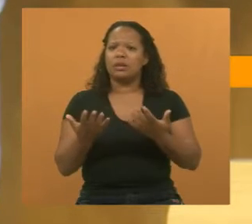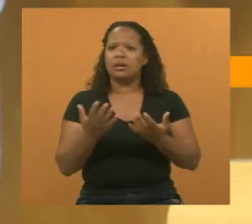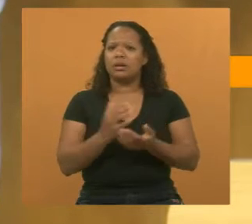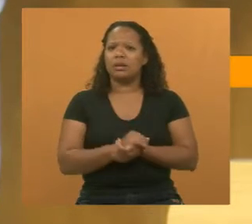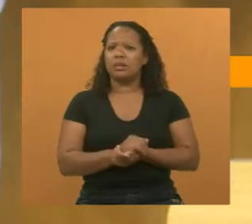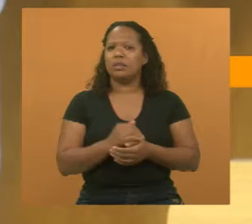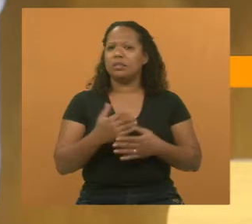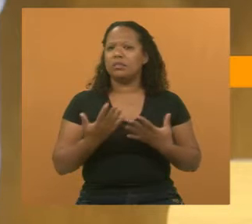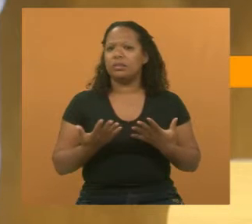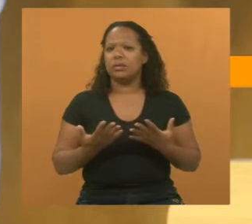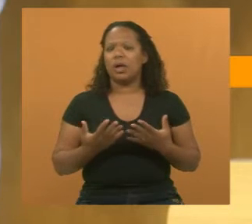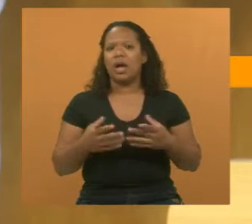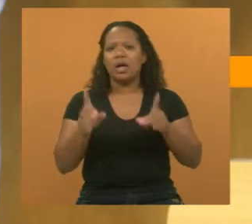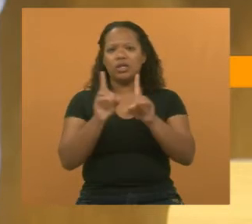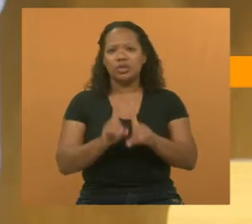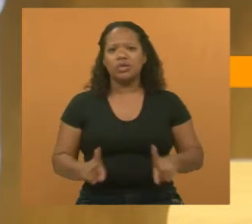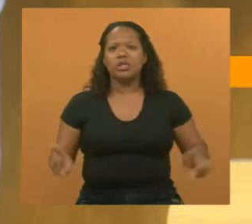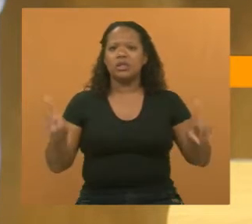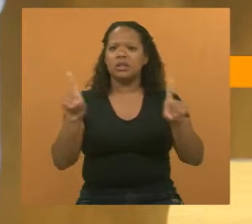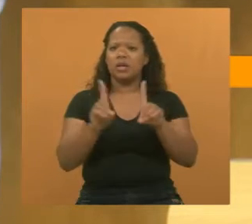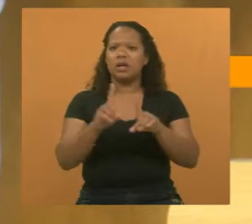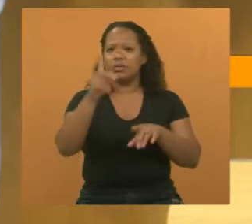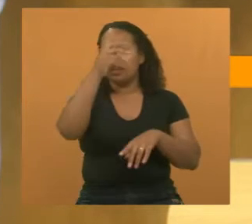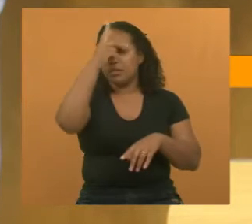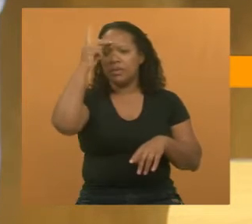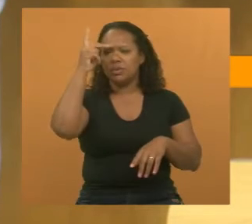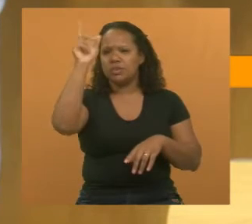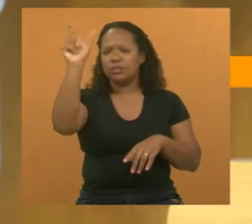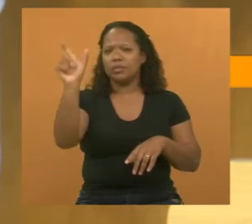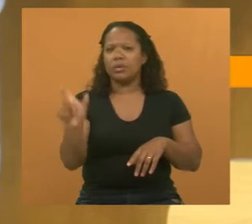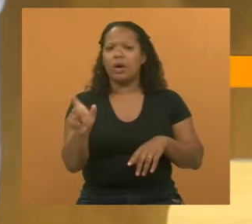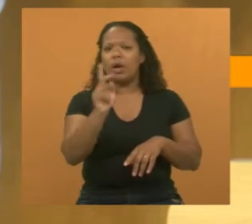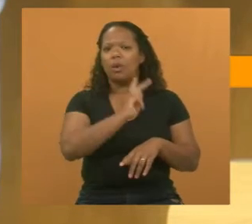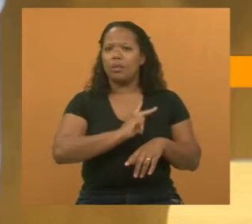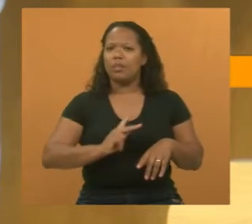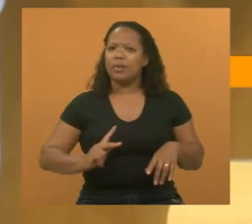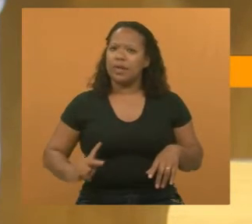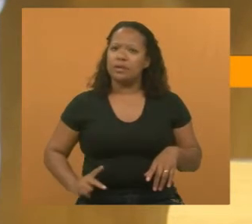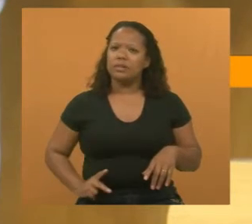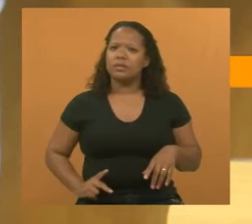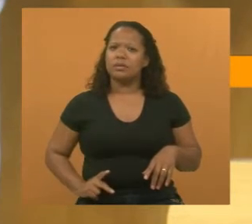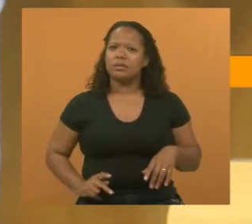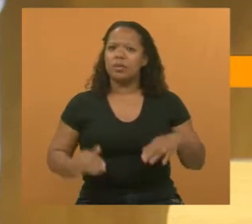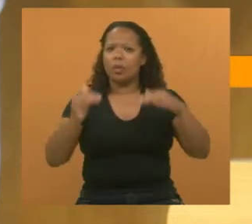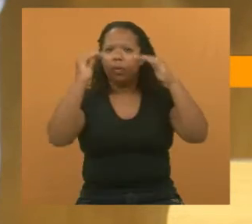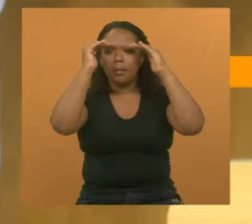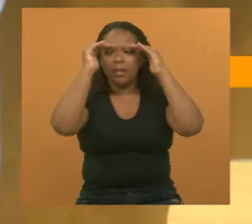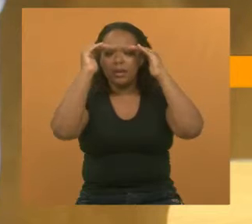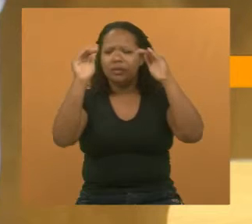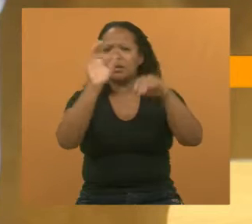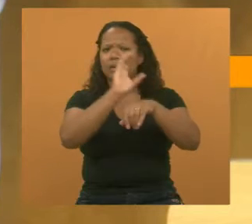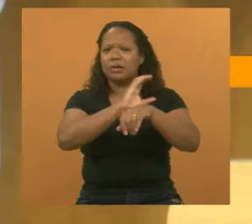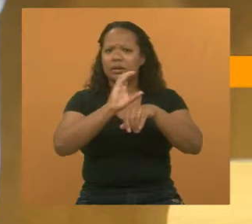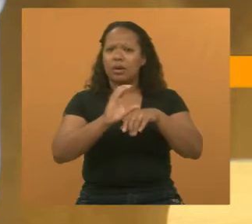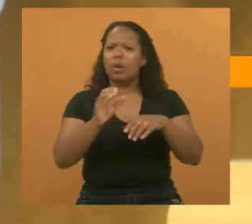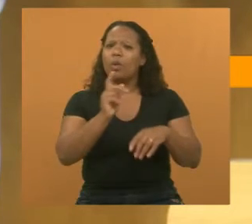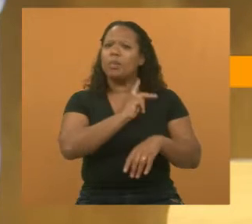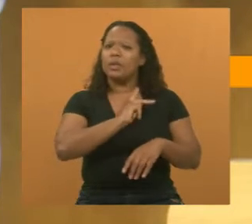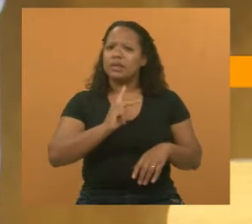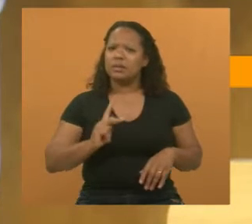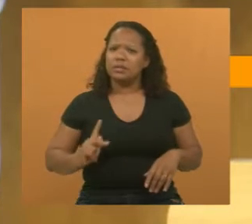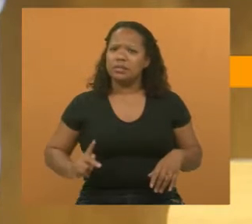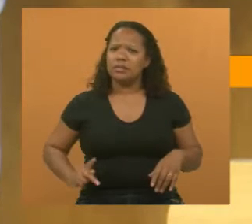para que construa a dignidade da pessoa humana. Então, o presidente, ele precisa estar adstrito à Constituição. O